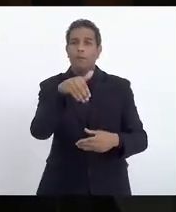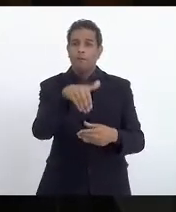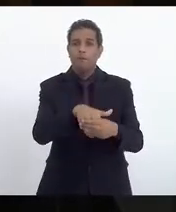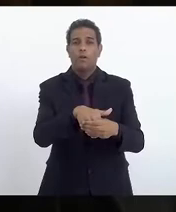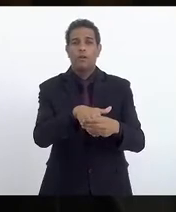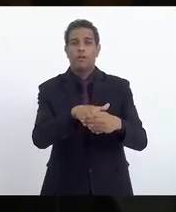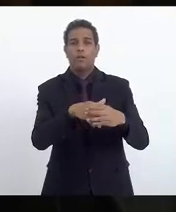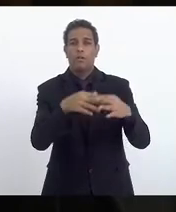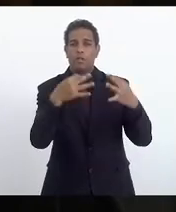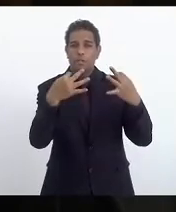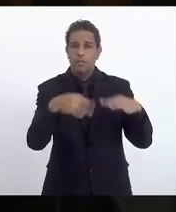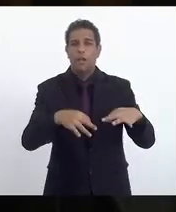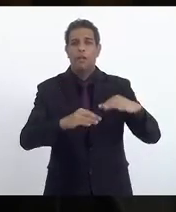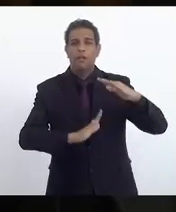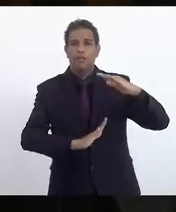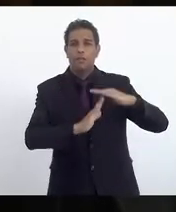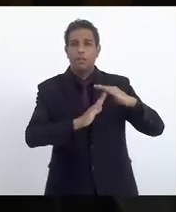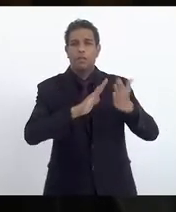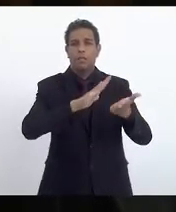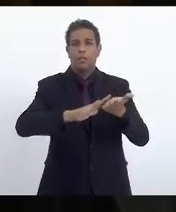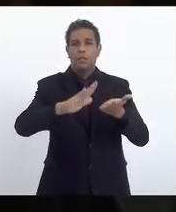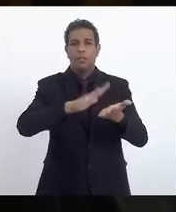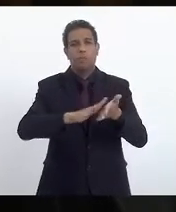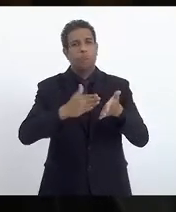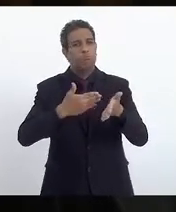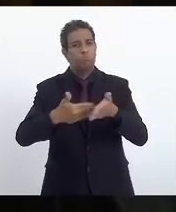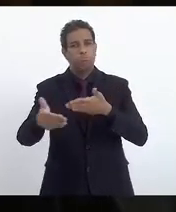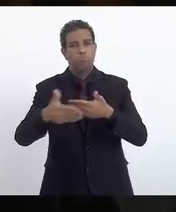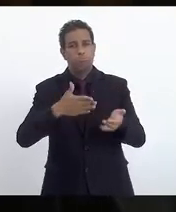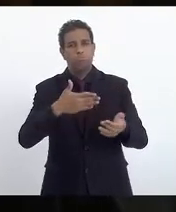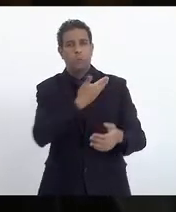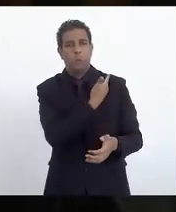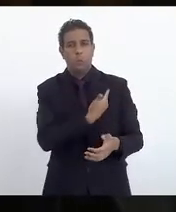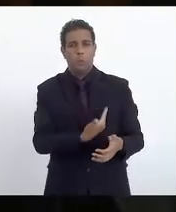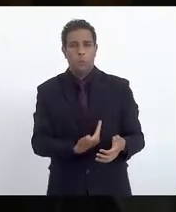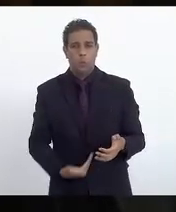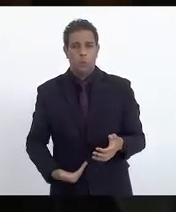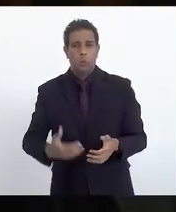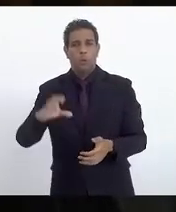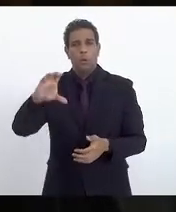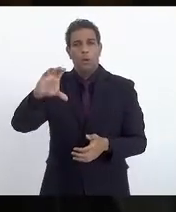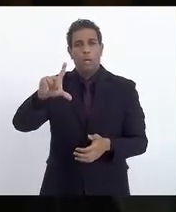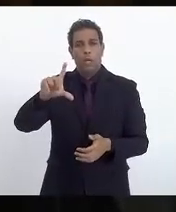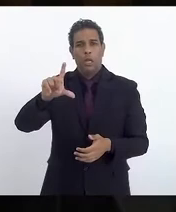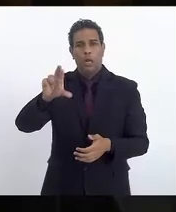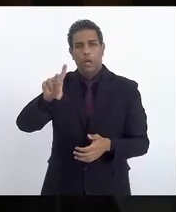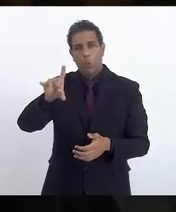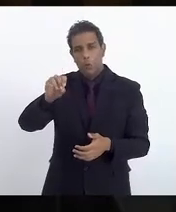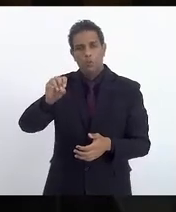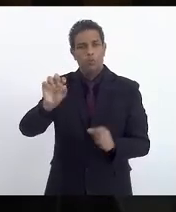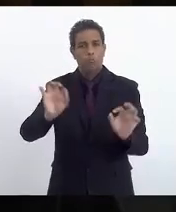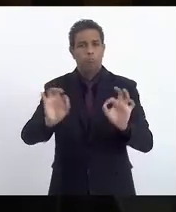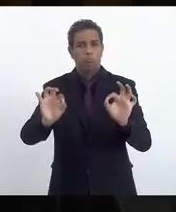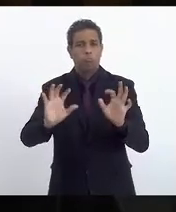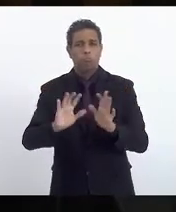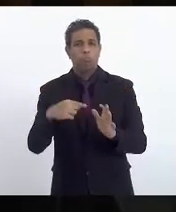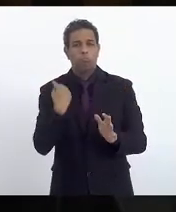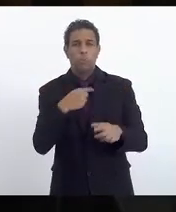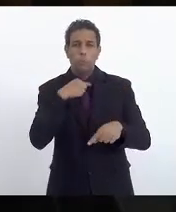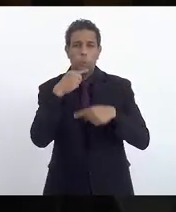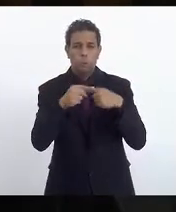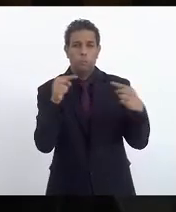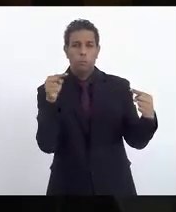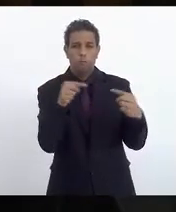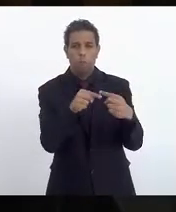falou independente do Cláudio Castro ser candidato à reeleição ou não em uma